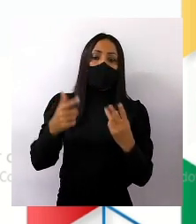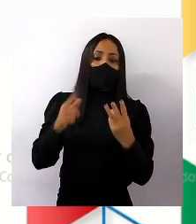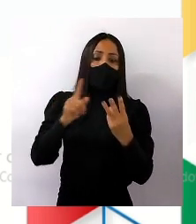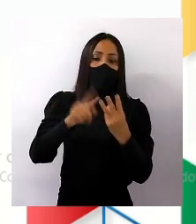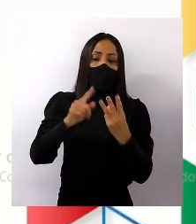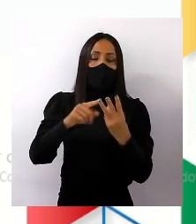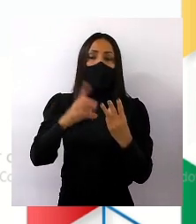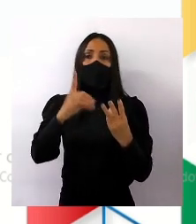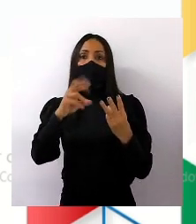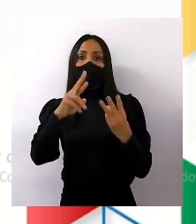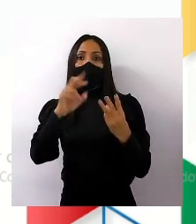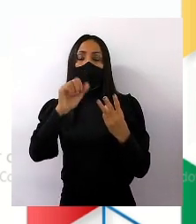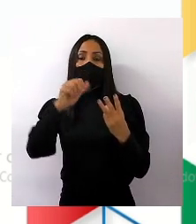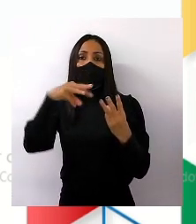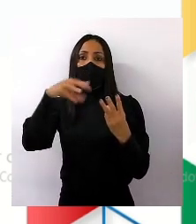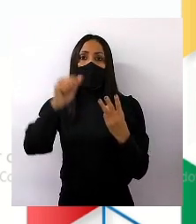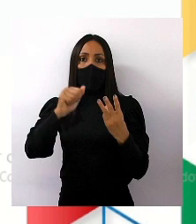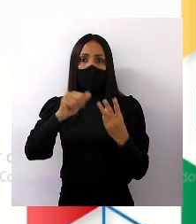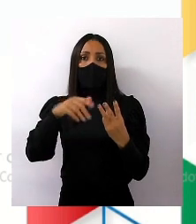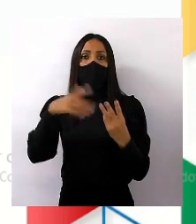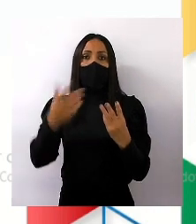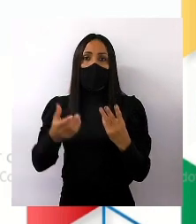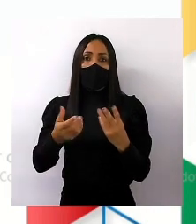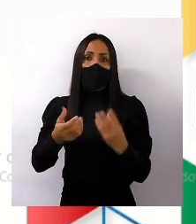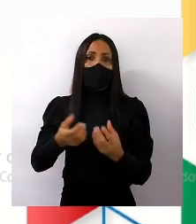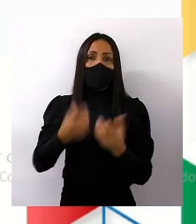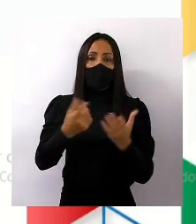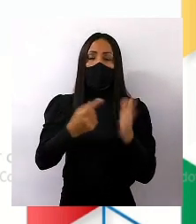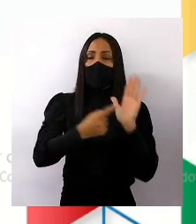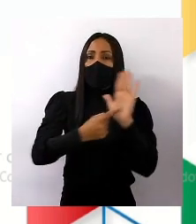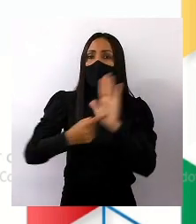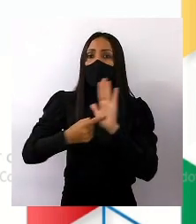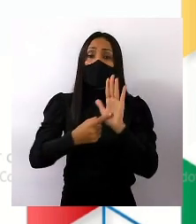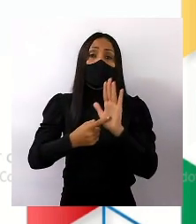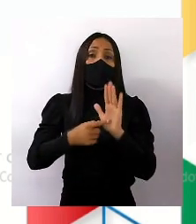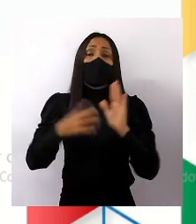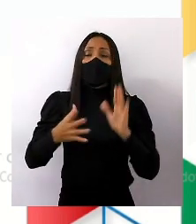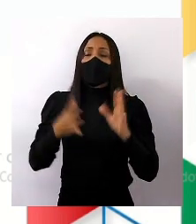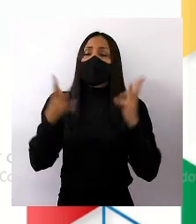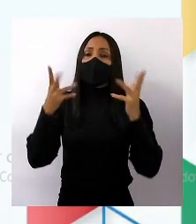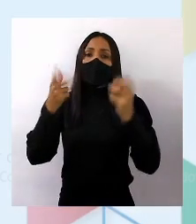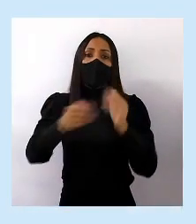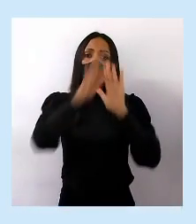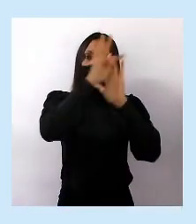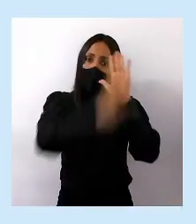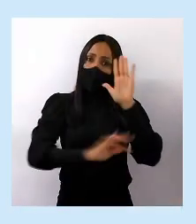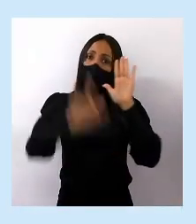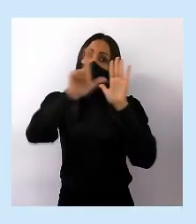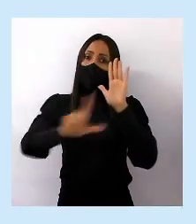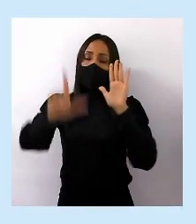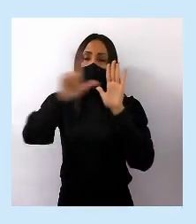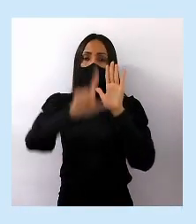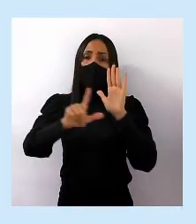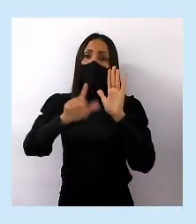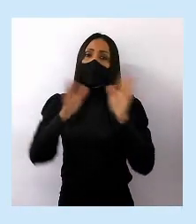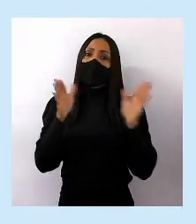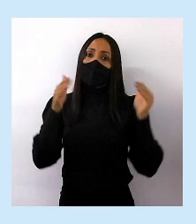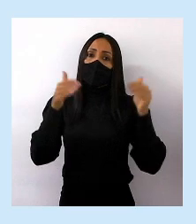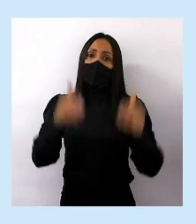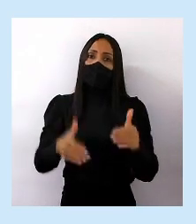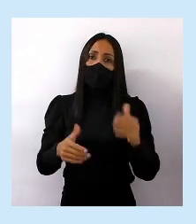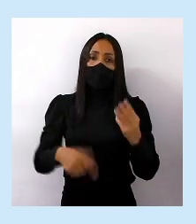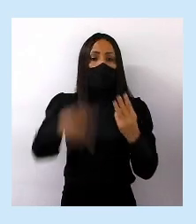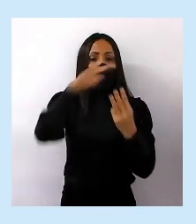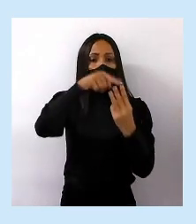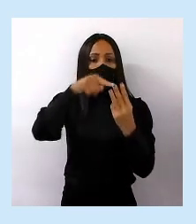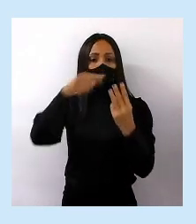gênero dramático, o drama, a encenação. Ou seja, todos os textos literários pertencem a um desses